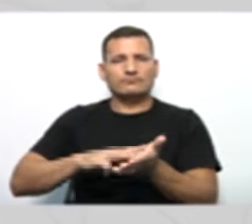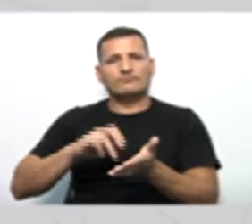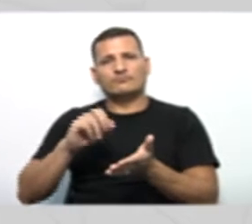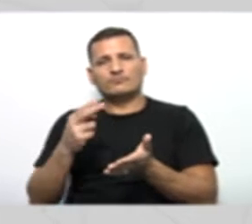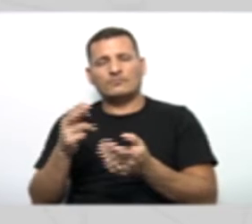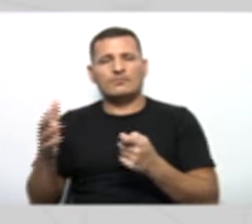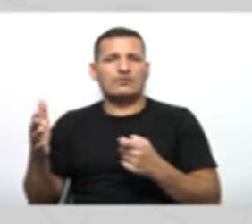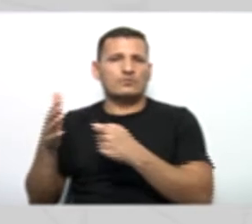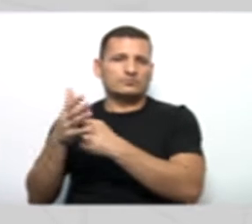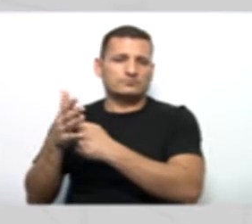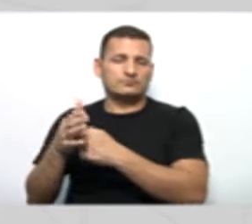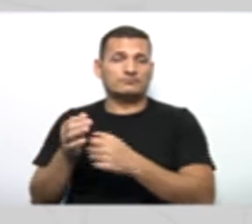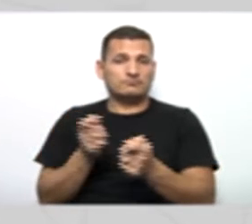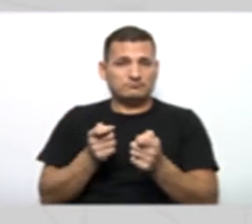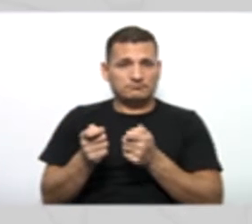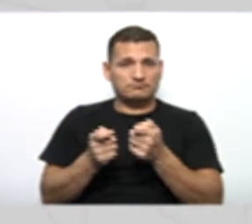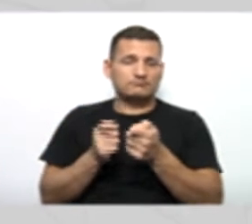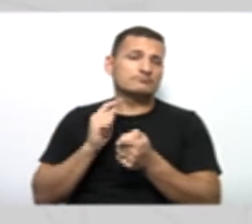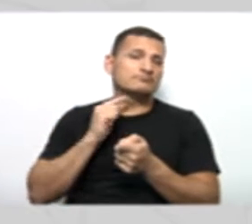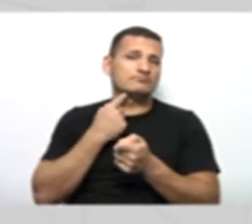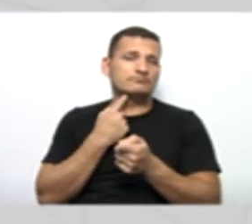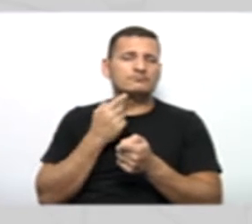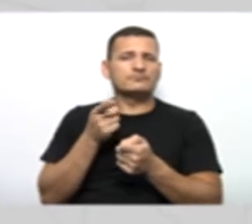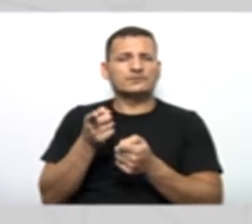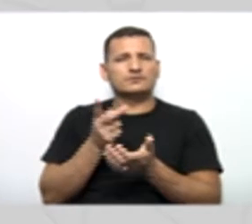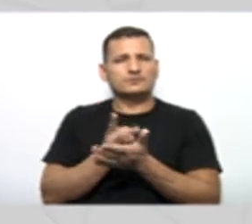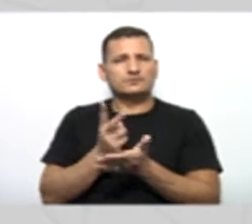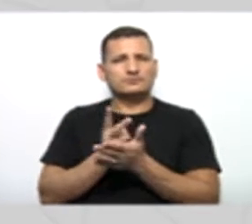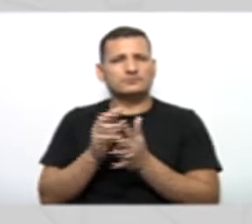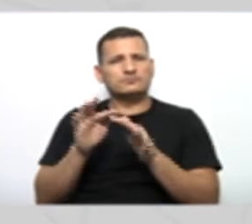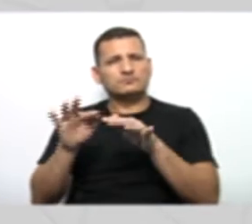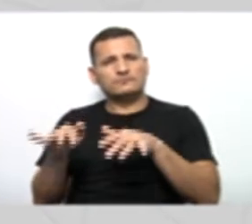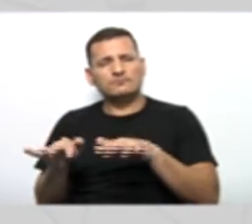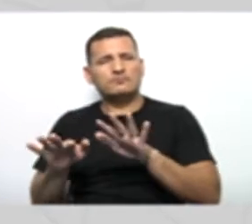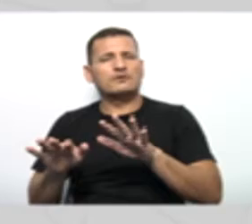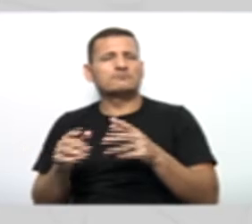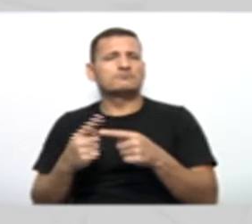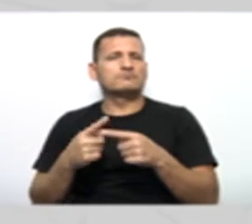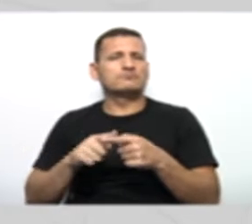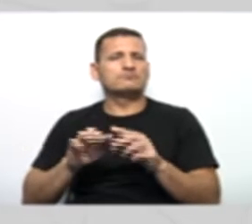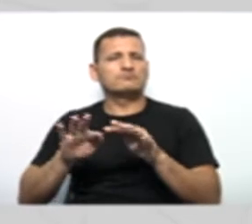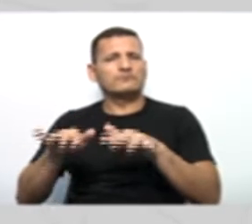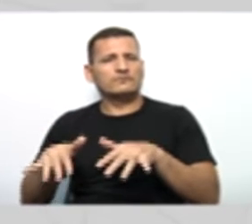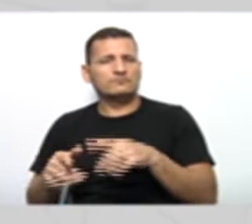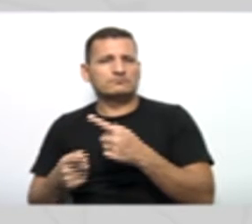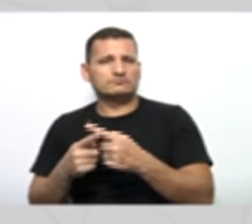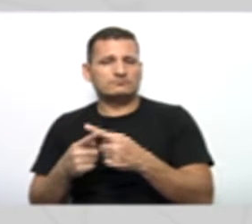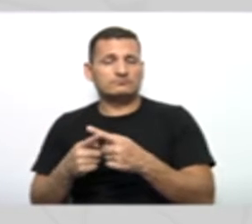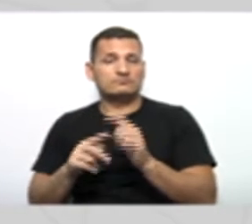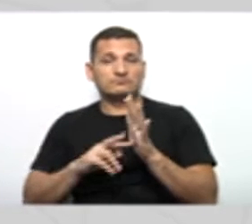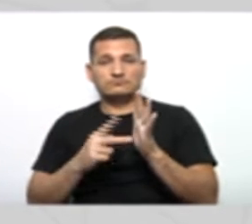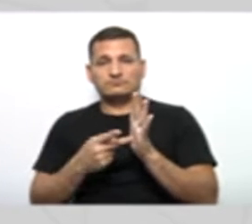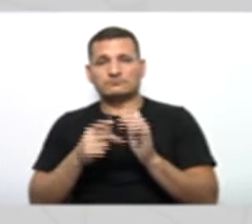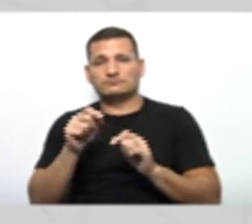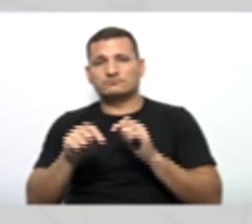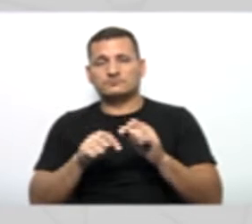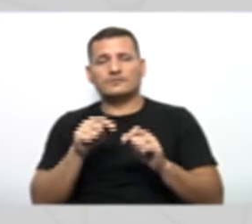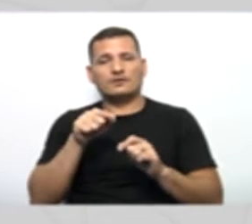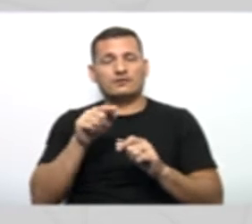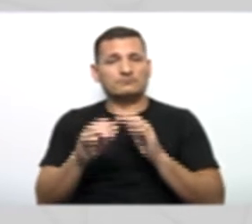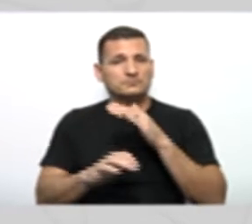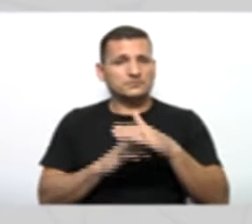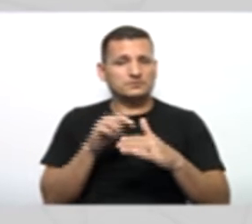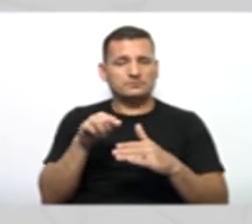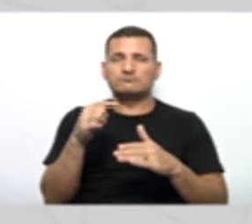E o controle da poluição ele acontece no fim. Mas o que é esse acontecer no fim? Significa que a empresa não está preocupada